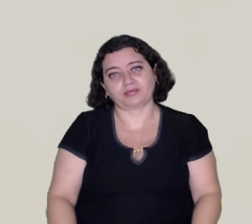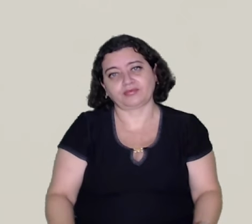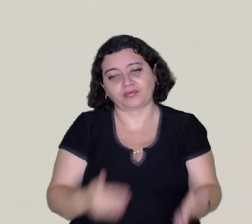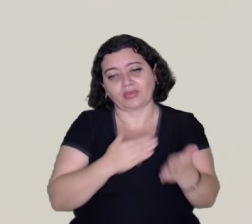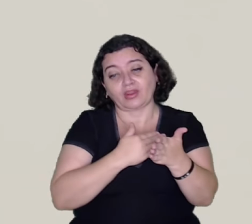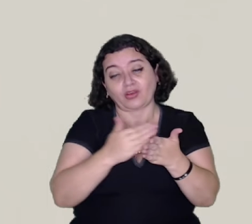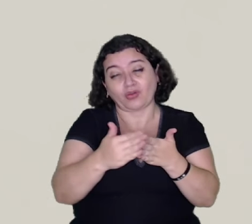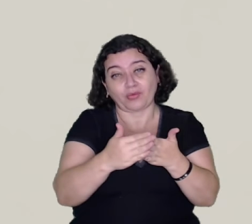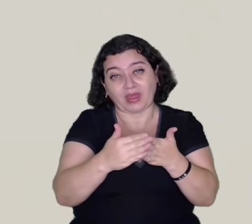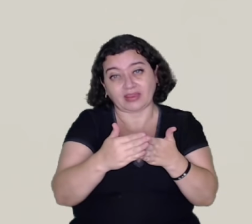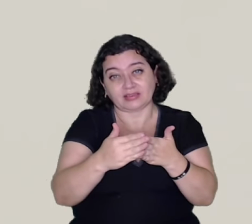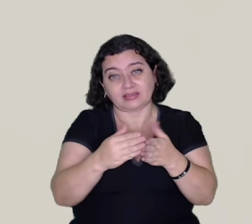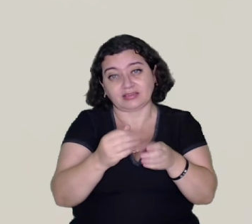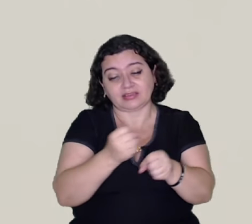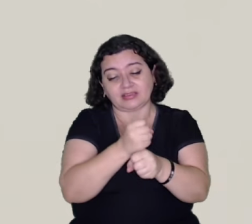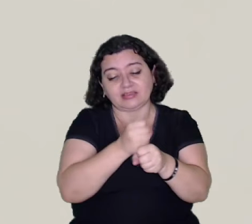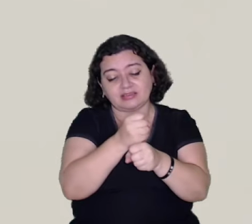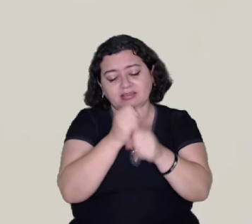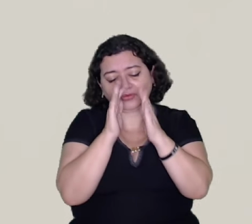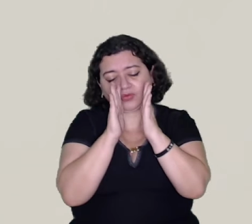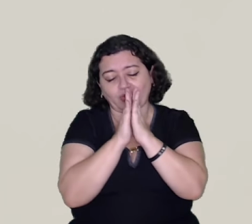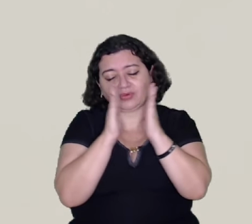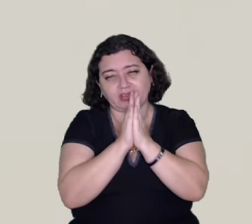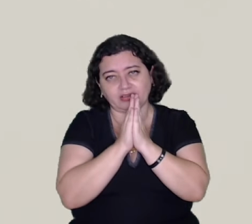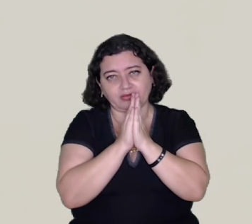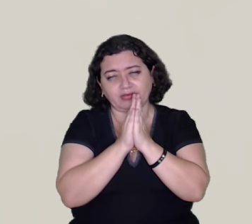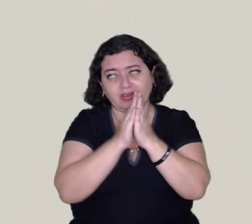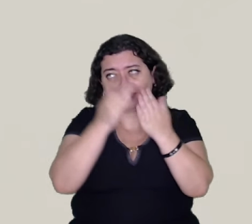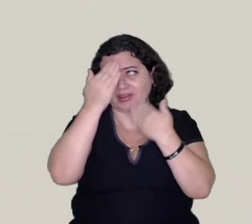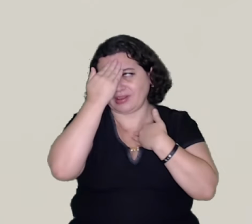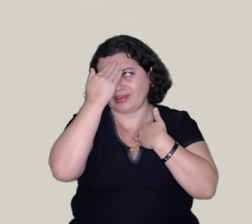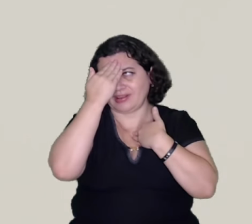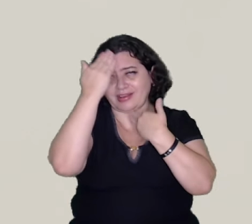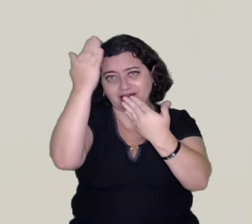Comece esse ano orando, queridos, e agradecendo.